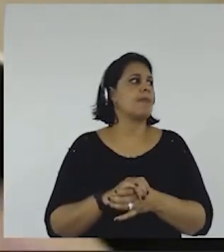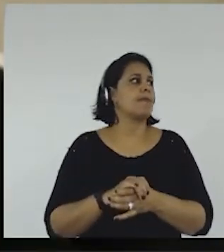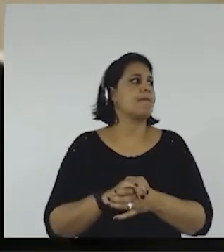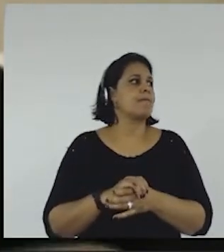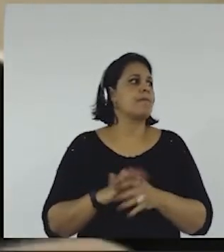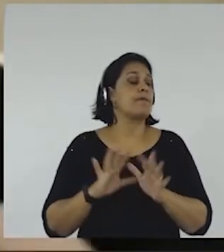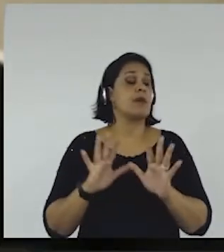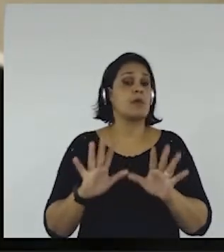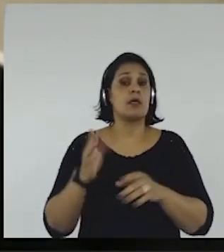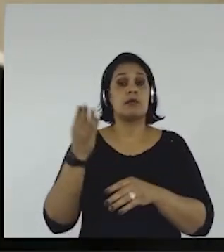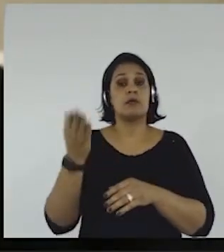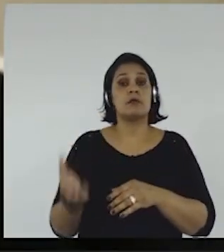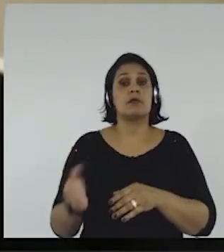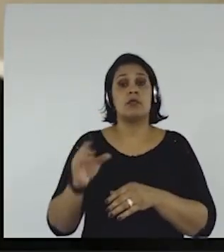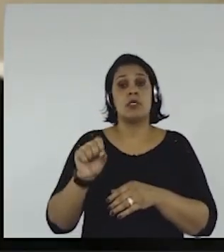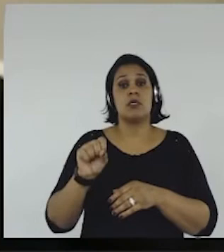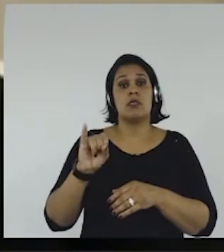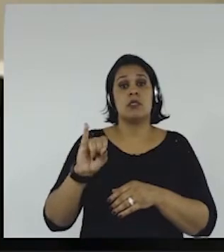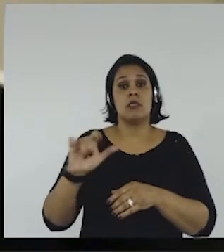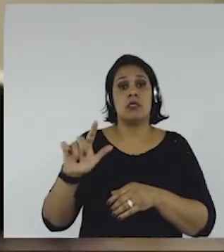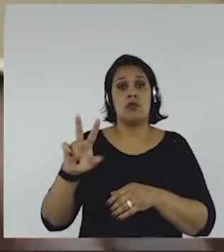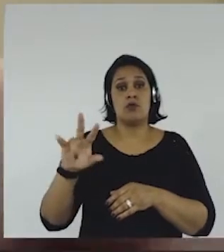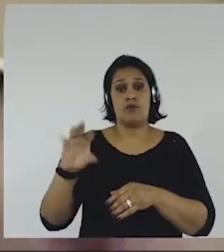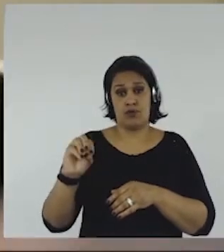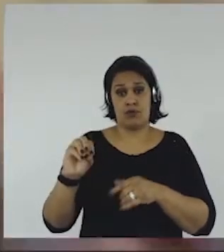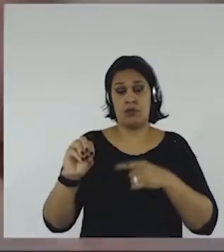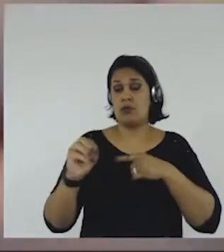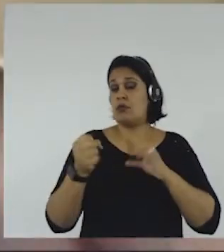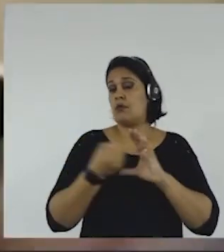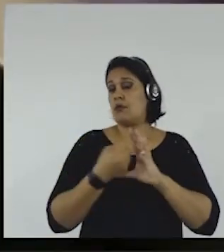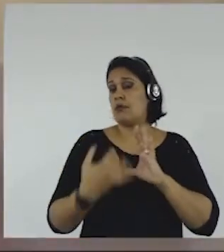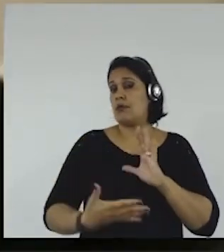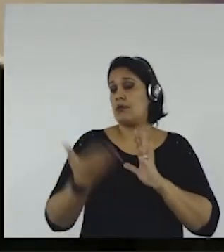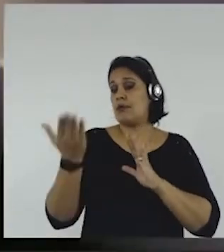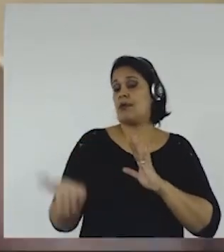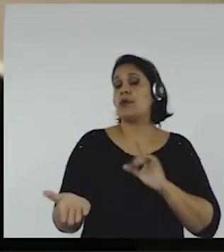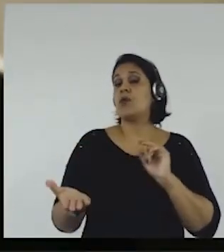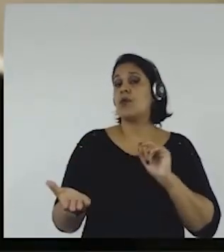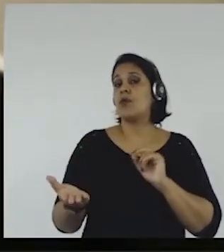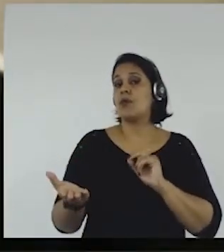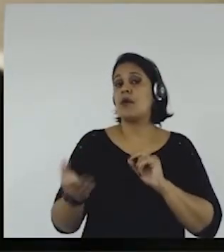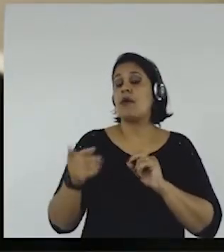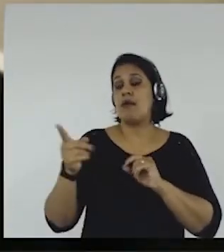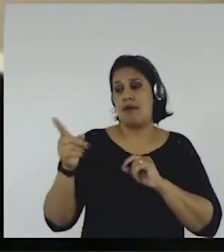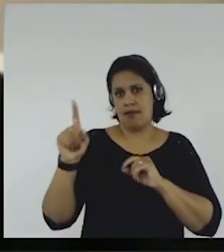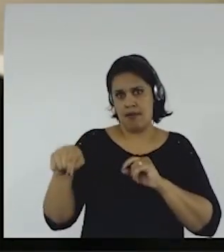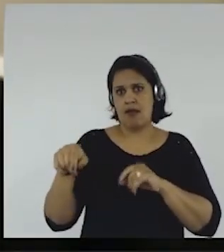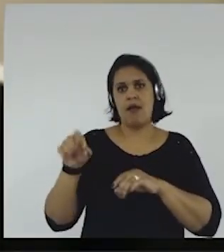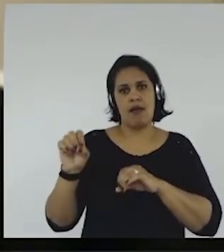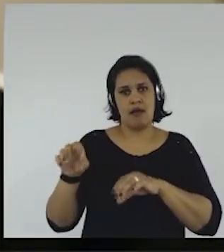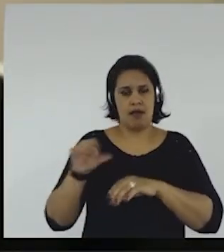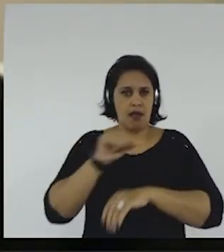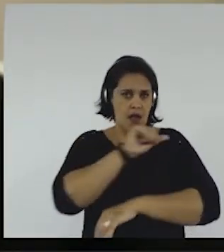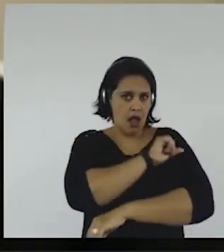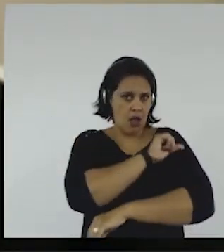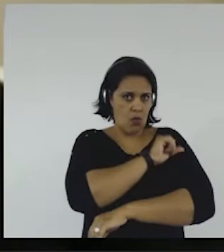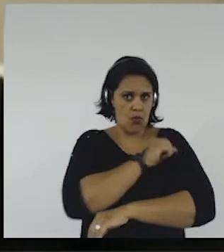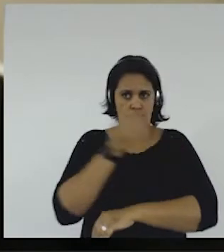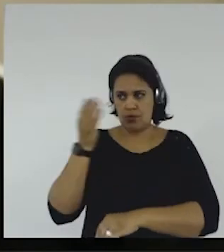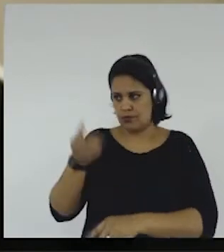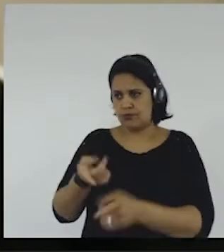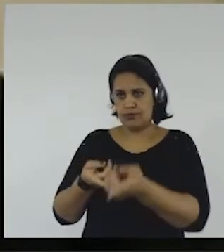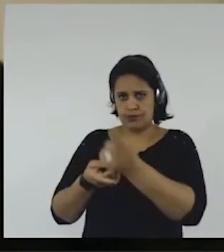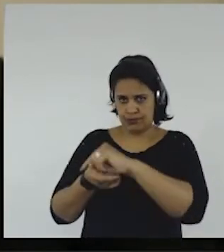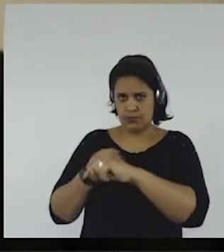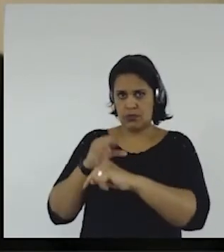Mas Capanema tinha uma característica. Ele, embora fosse formalmente aluno de Serpa Lopes, ele